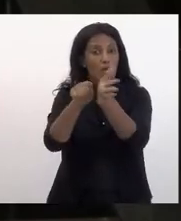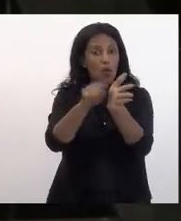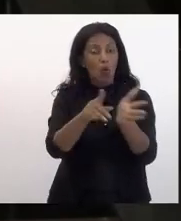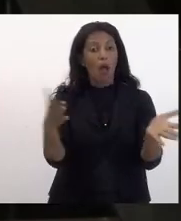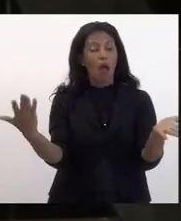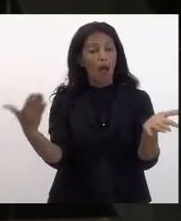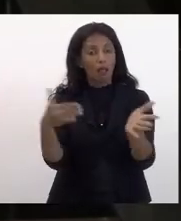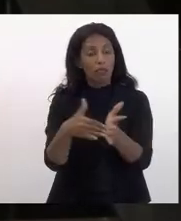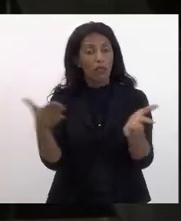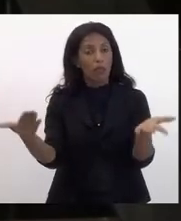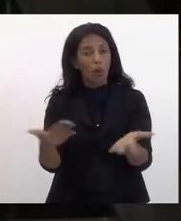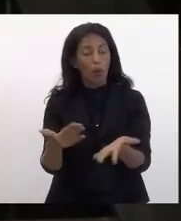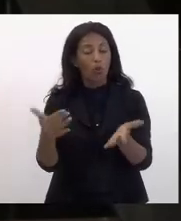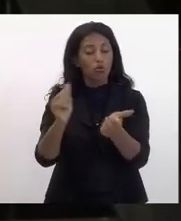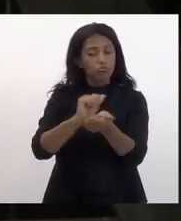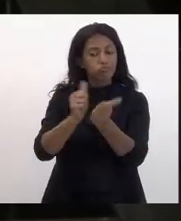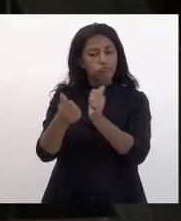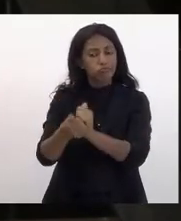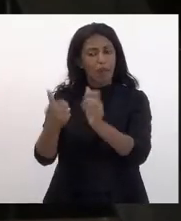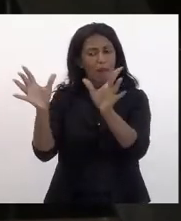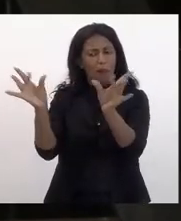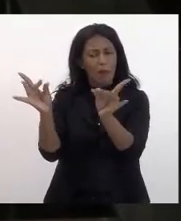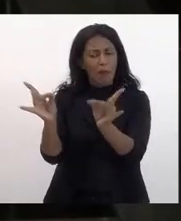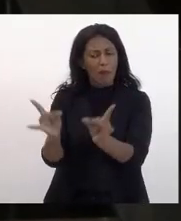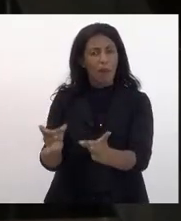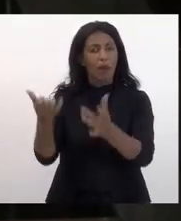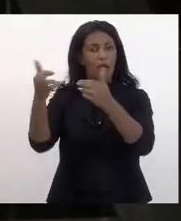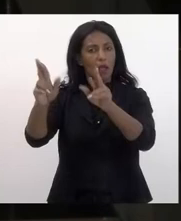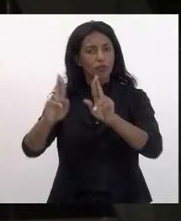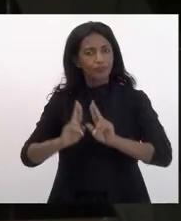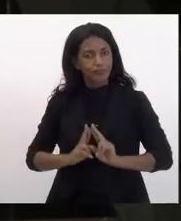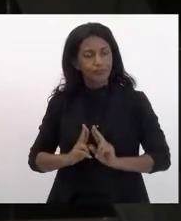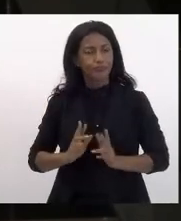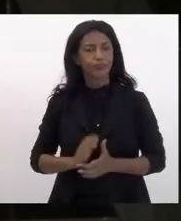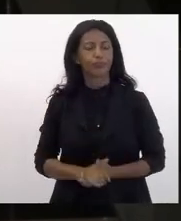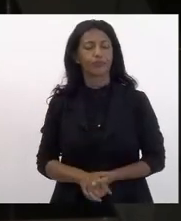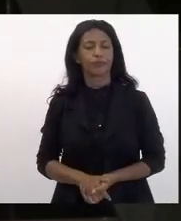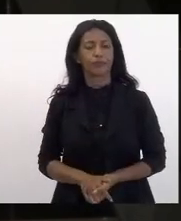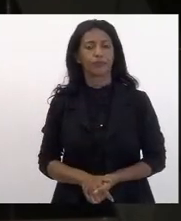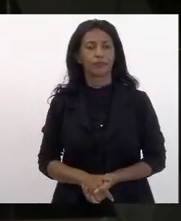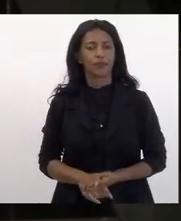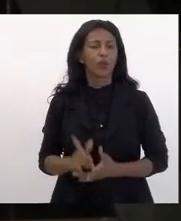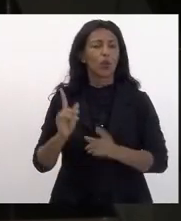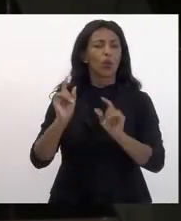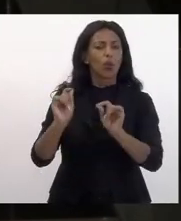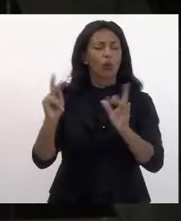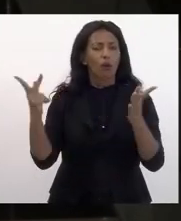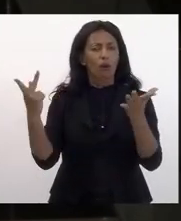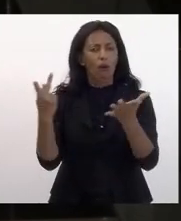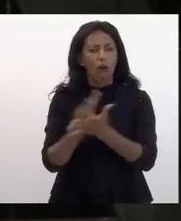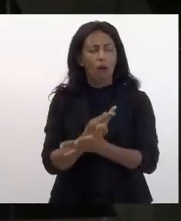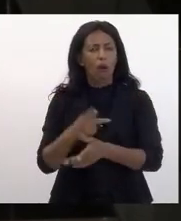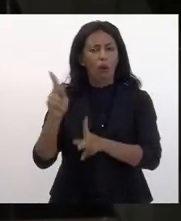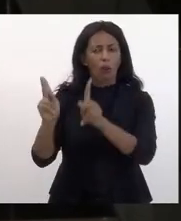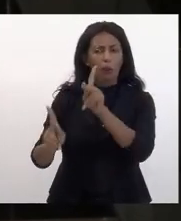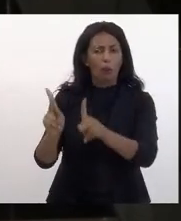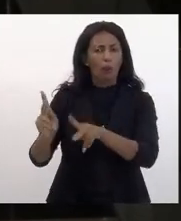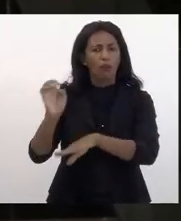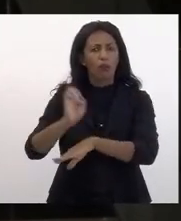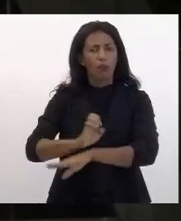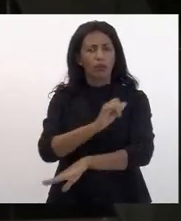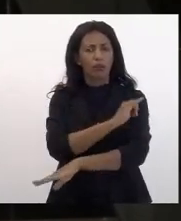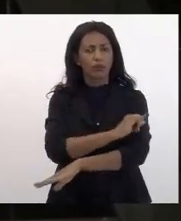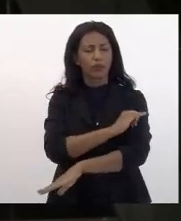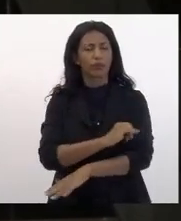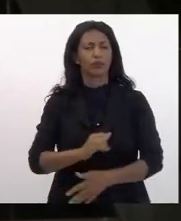hoje não foram adequadamente, minimamente respondidas. O que está havendo com o povo do Rio de Janeiro?